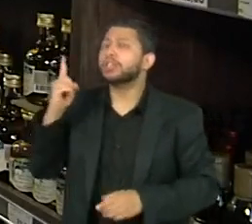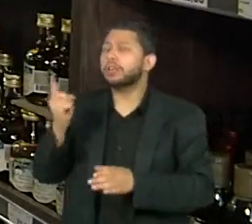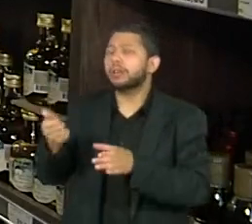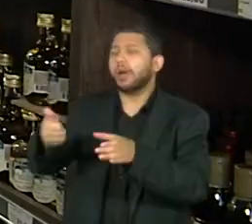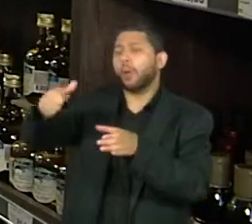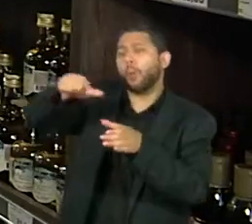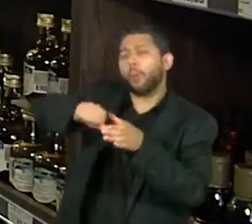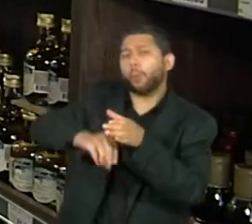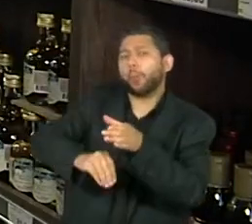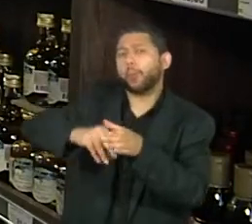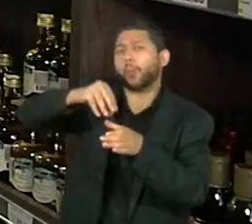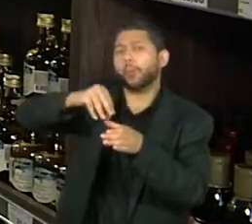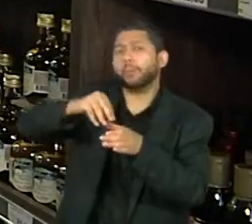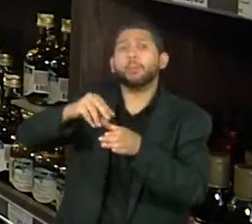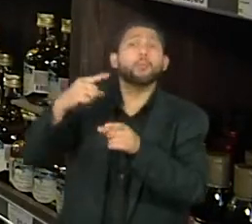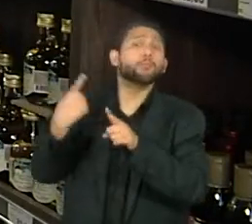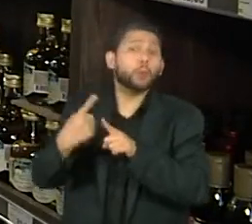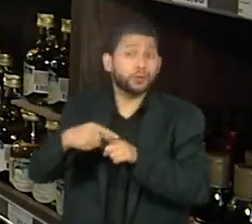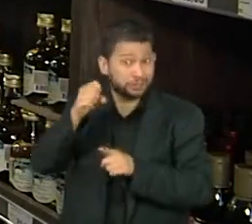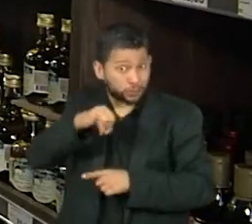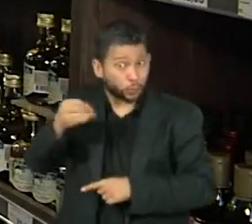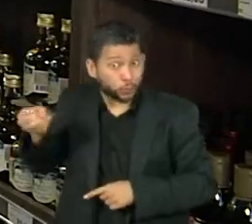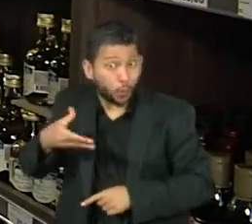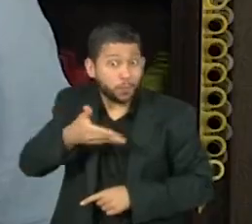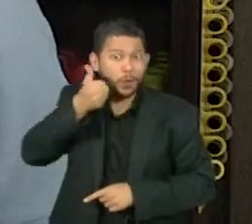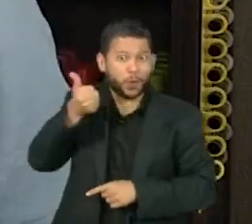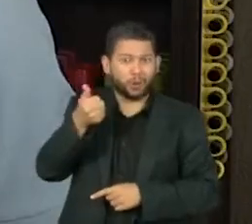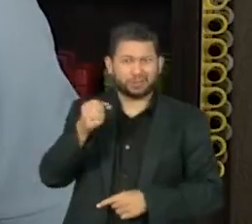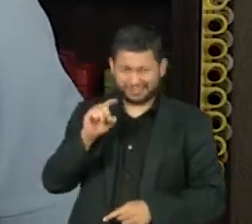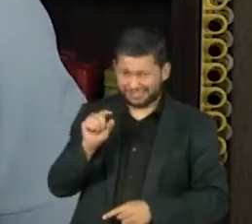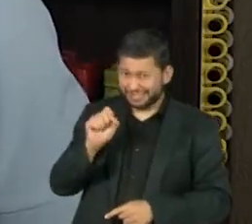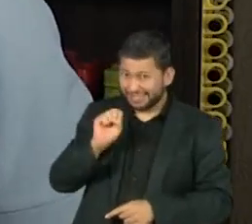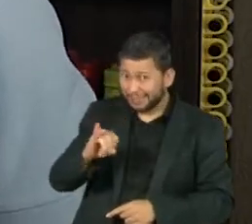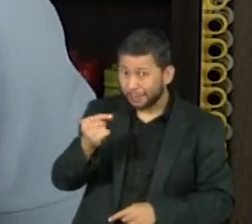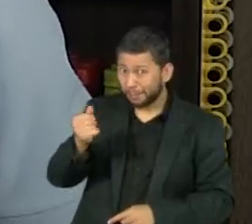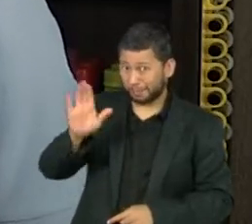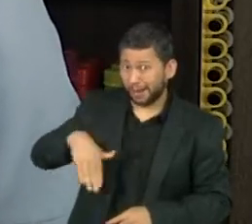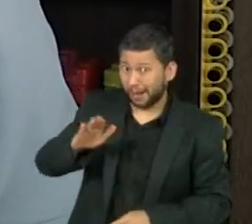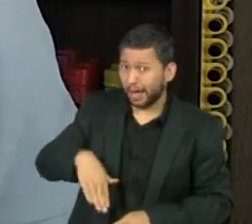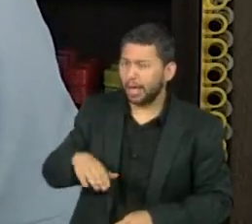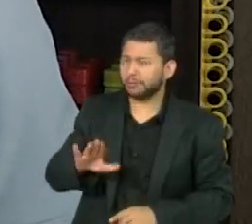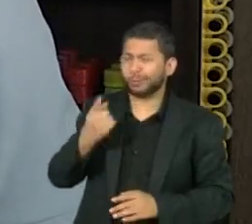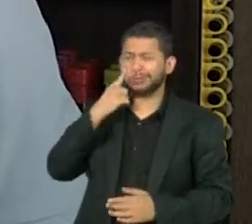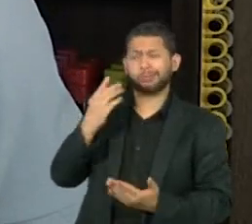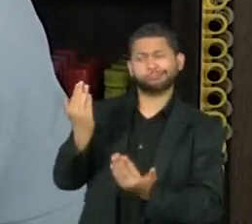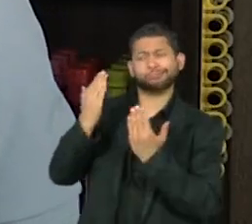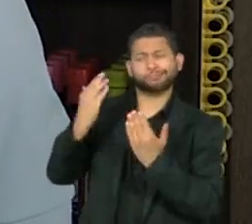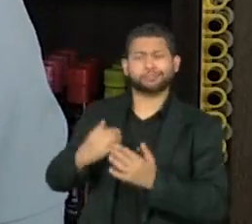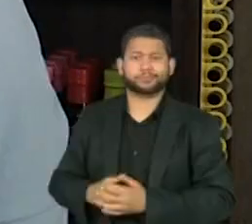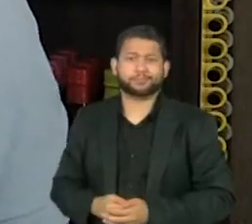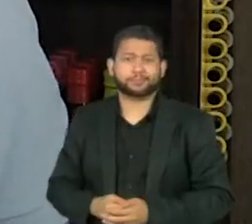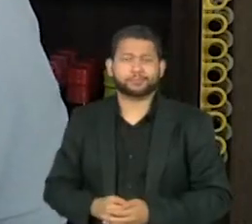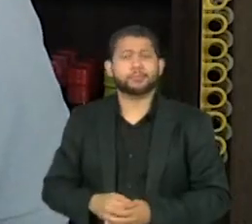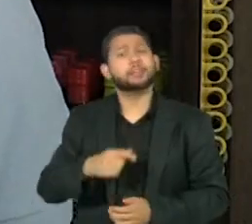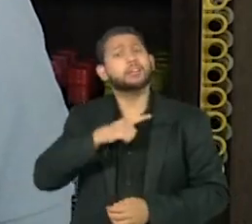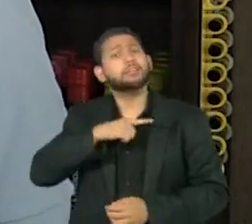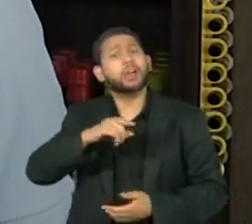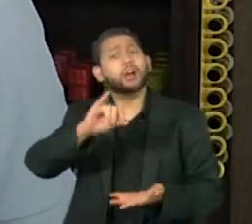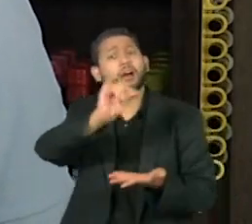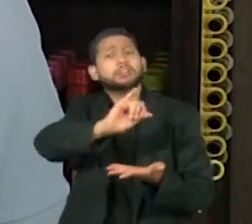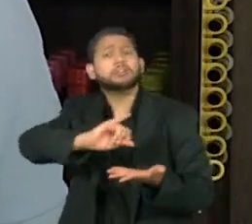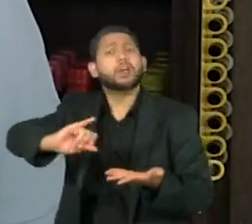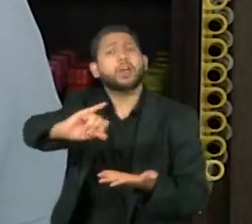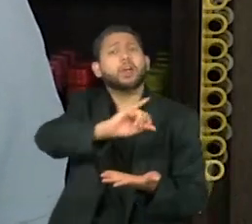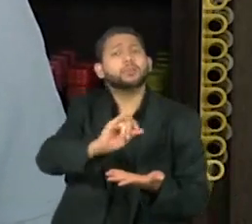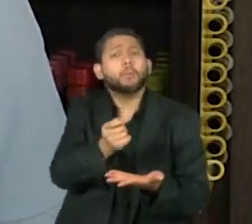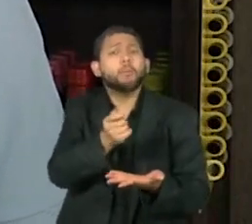por último, desconfie de azeites muito baratos. Nós temos poucas opções hoje ainda de azeites nacionais e a maioria